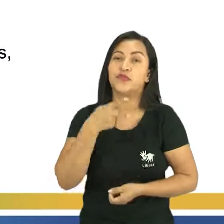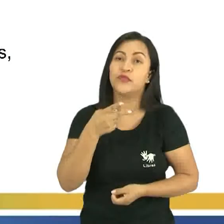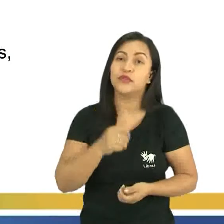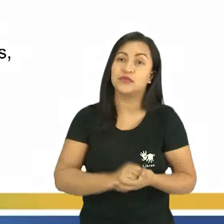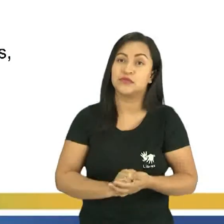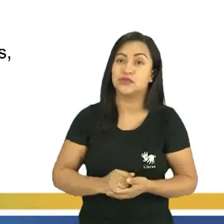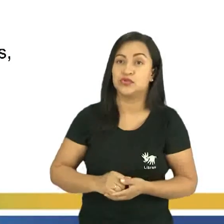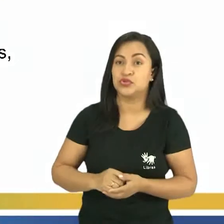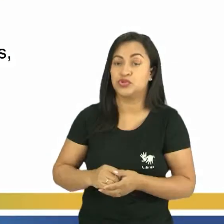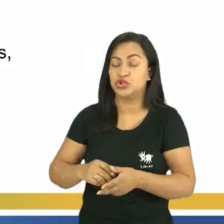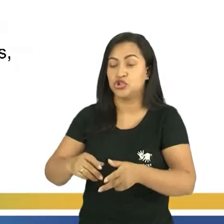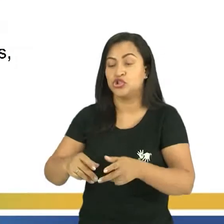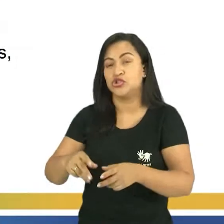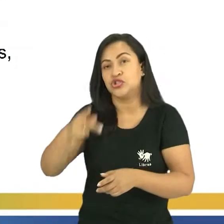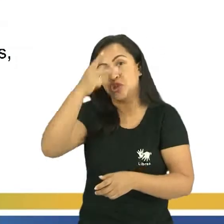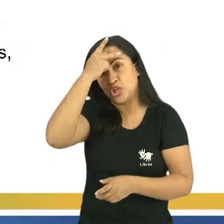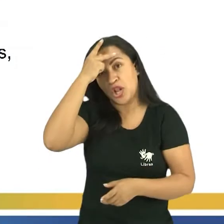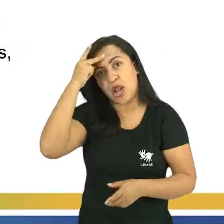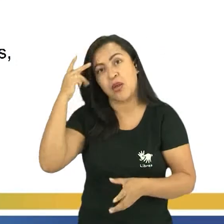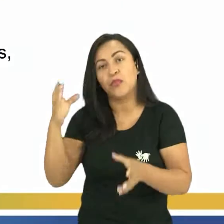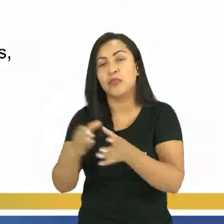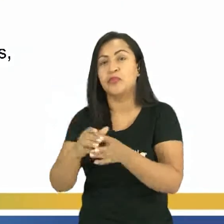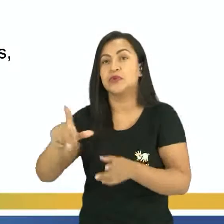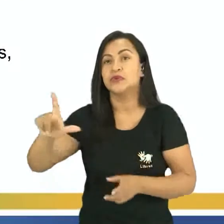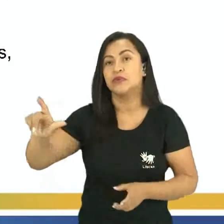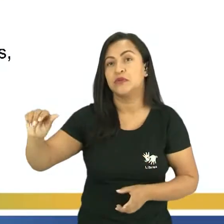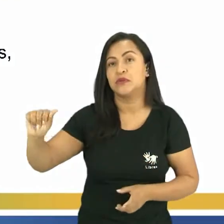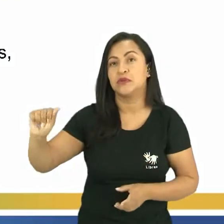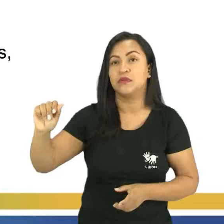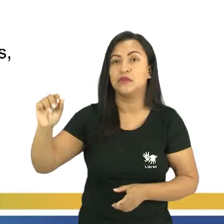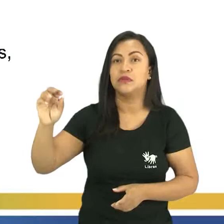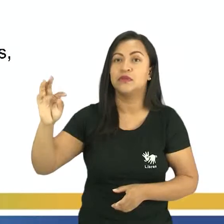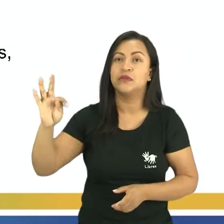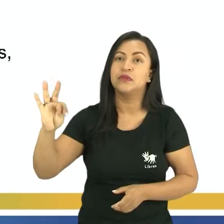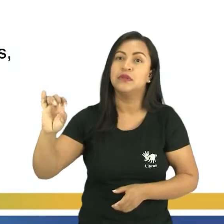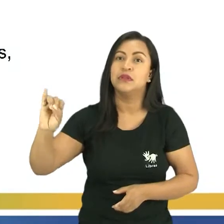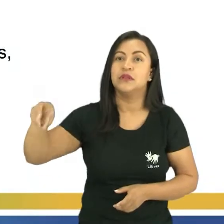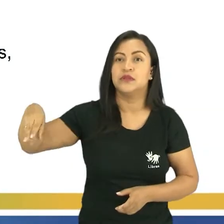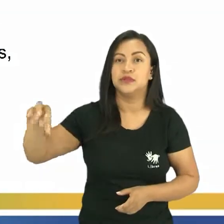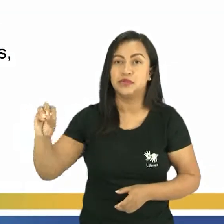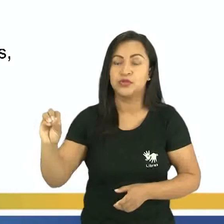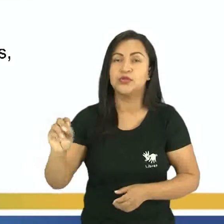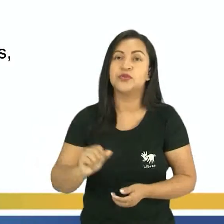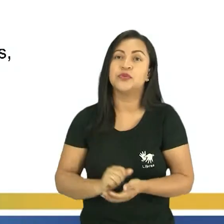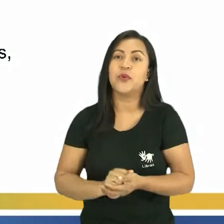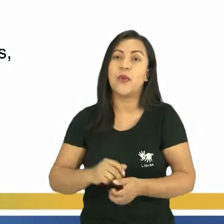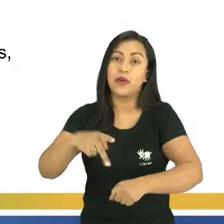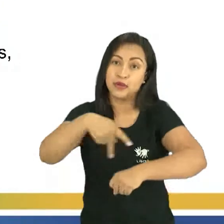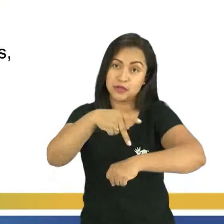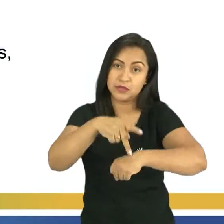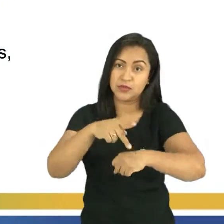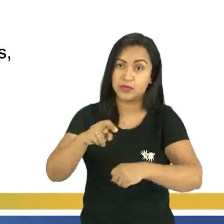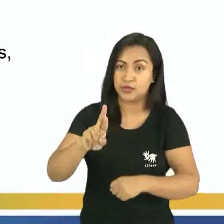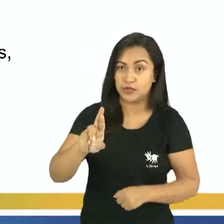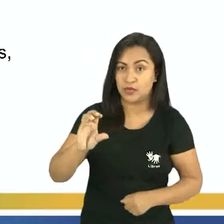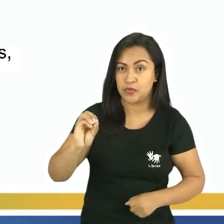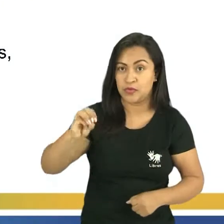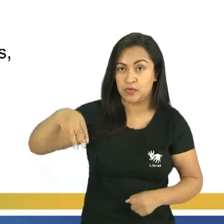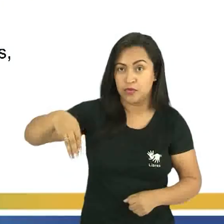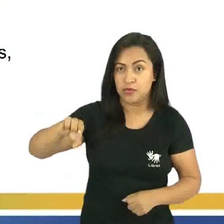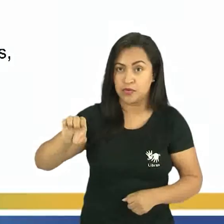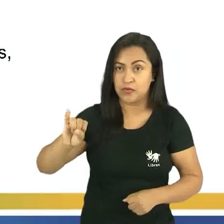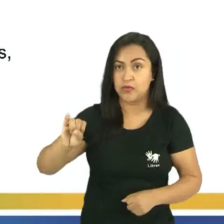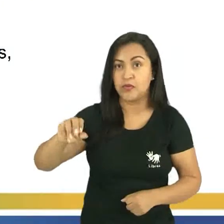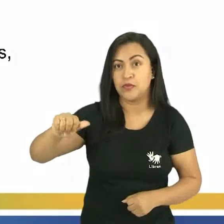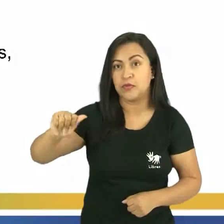povos latinos, tá? Na Europa. Romênia também é uma área, é um país da Europa, do leste europeu, da